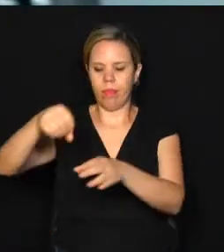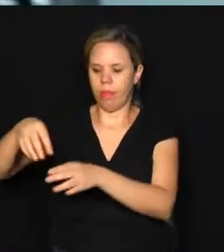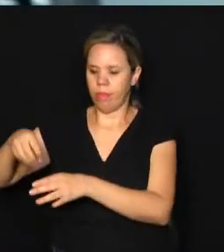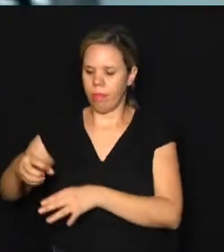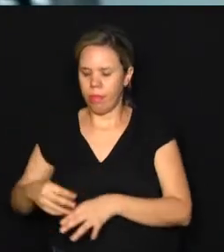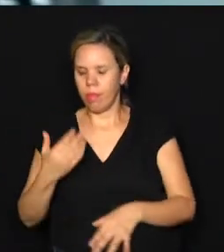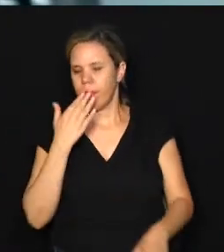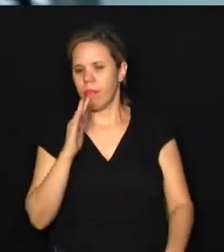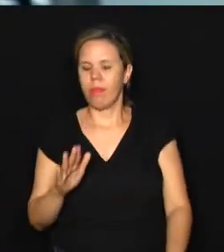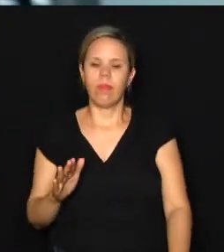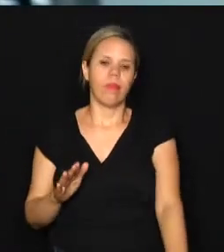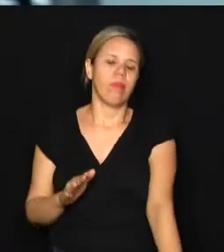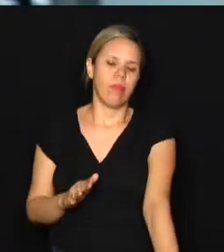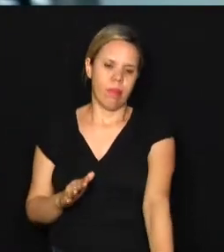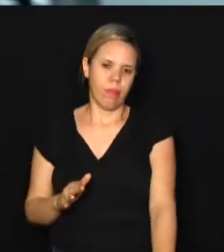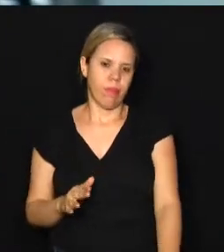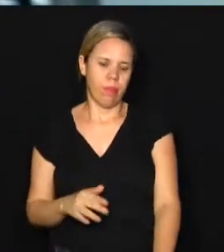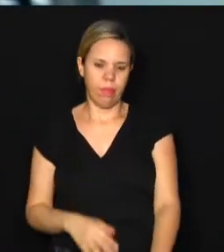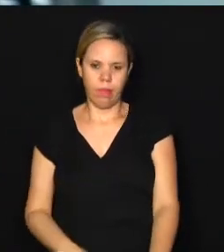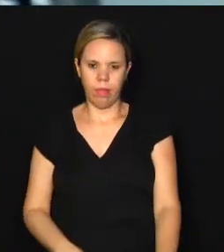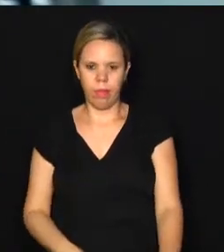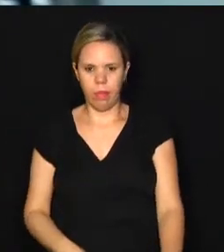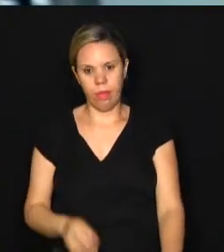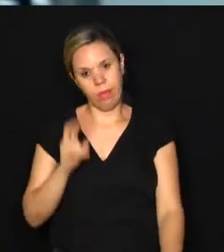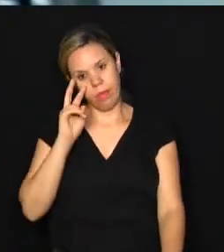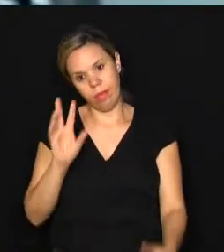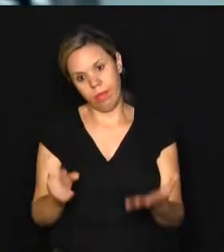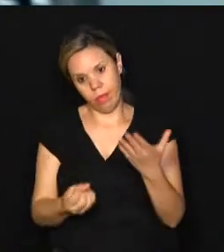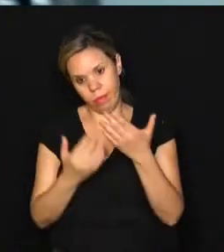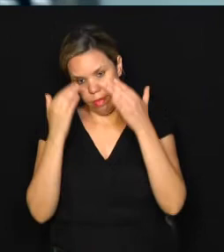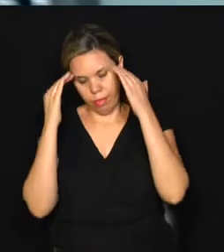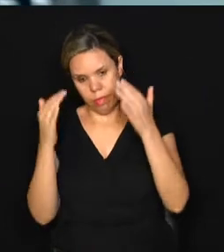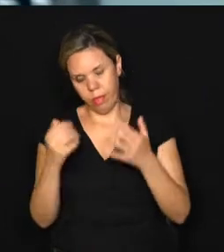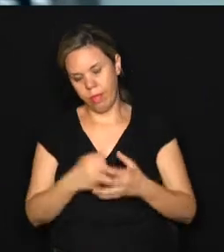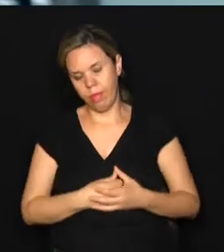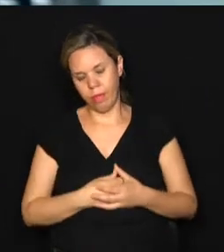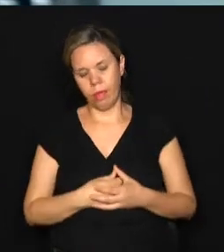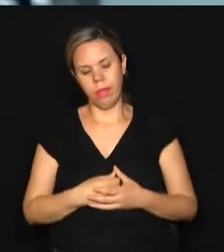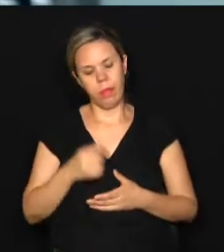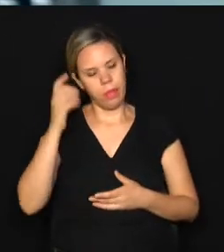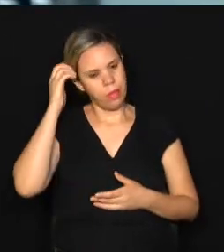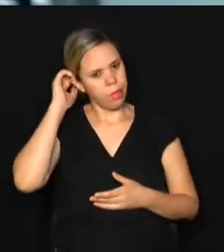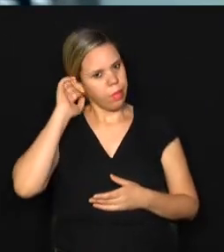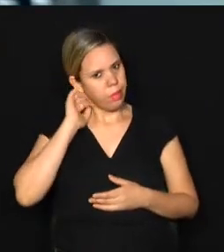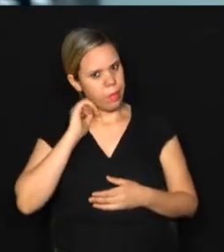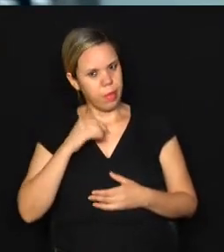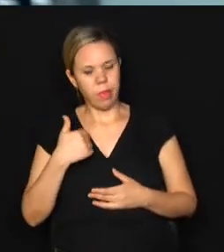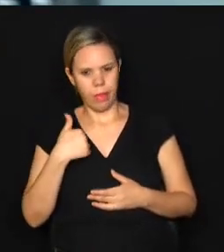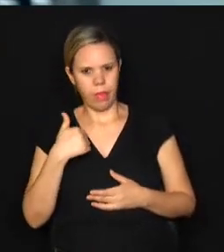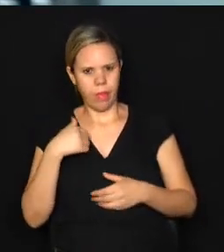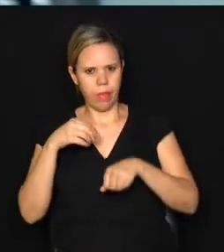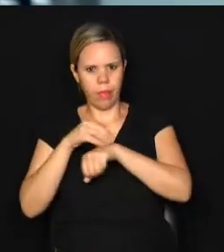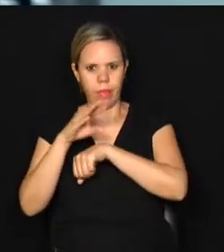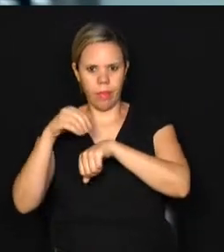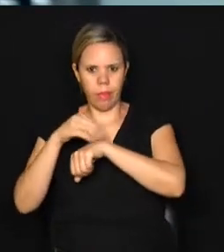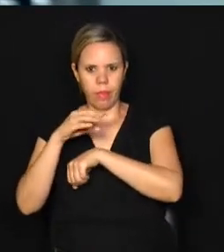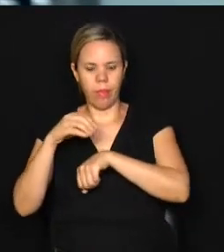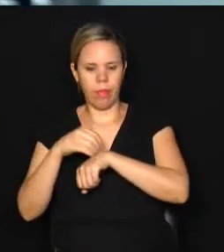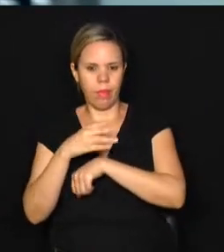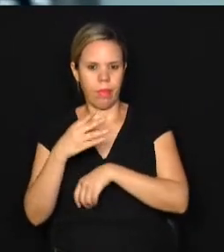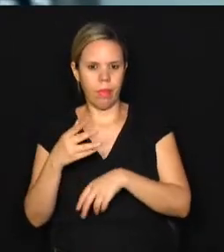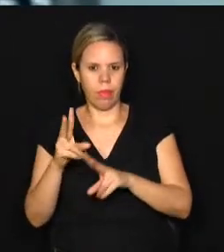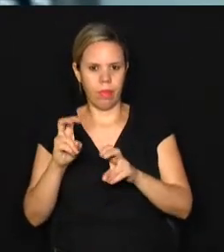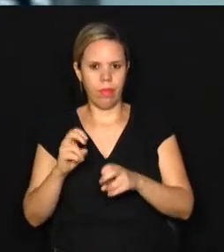prometendo plantar. Vamos ver se eles vão cumprir com isso. Eu trago notícias meio frescas sobre